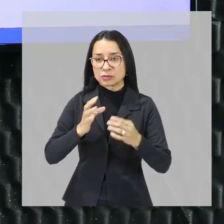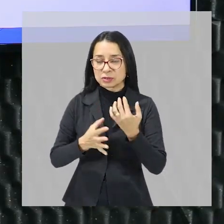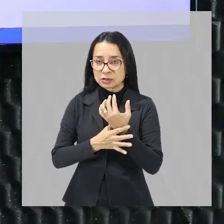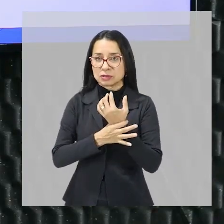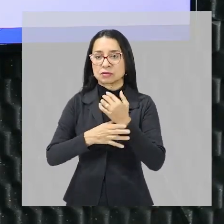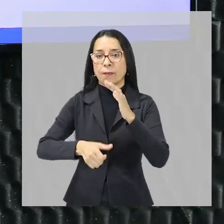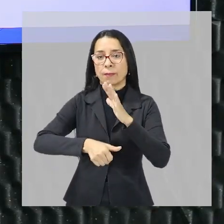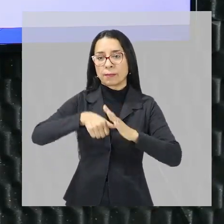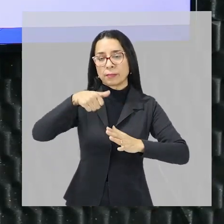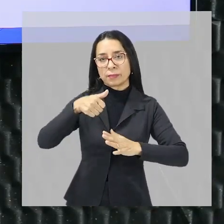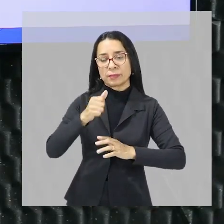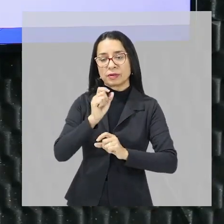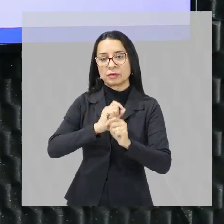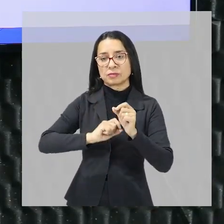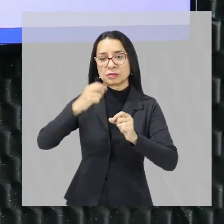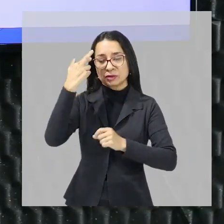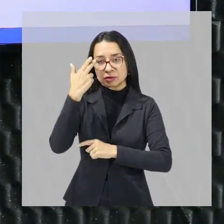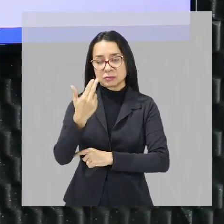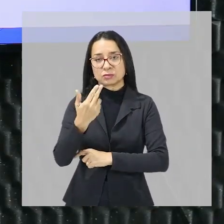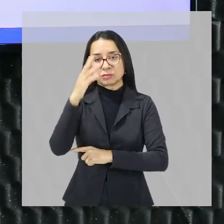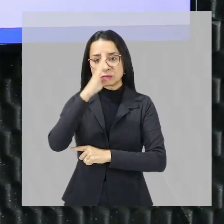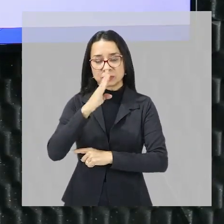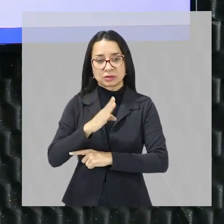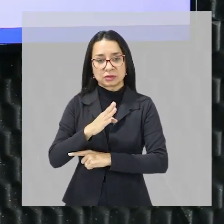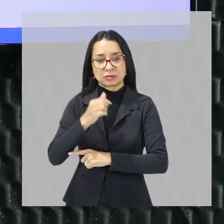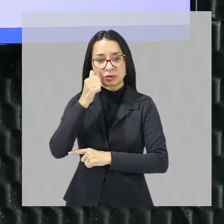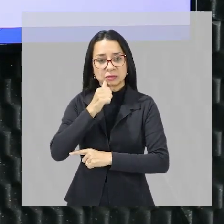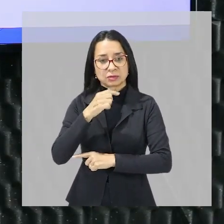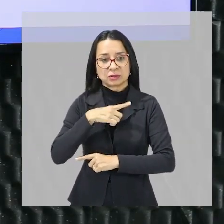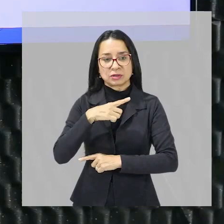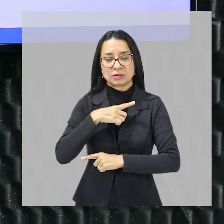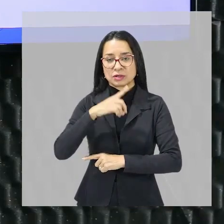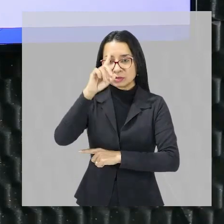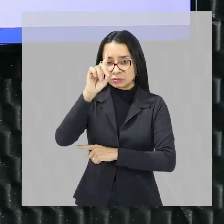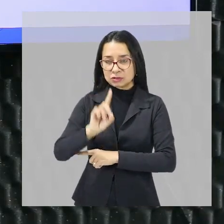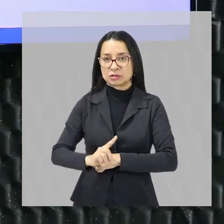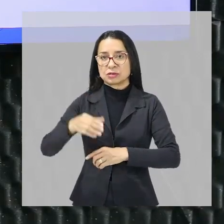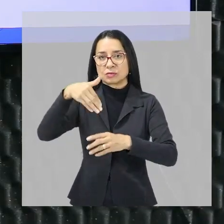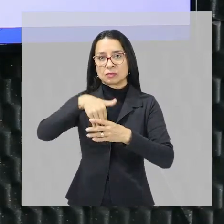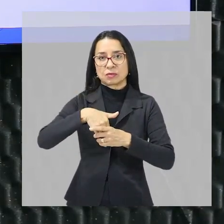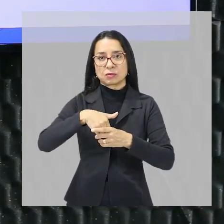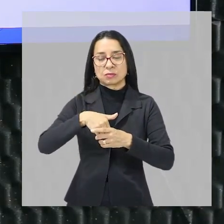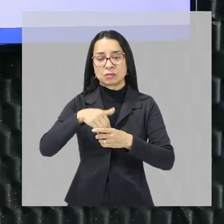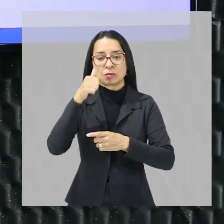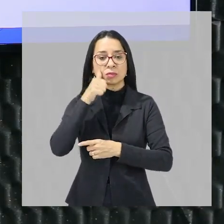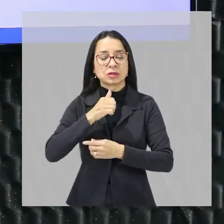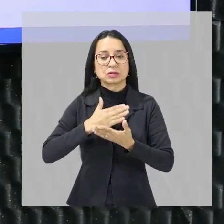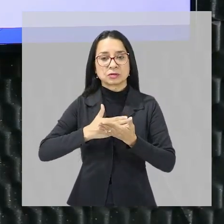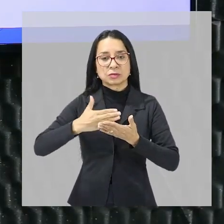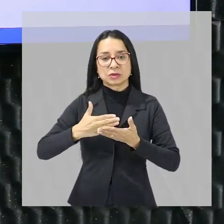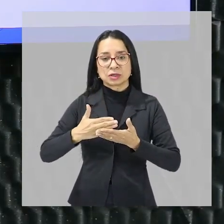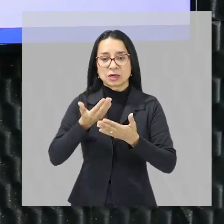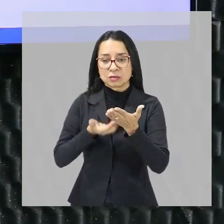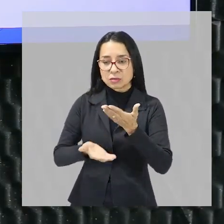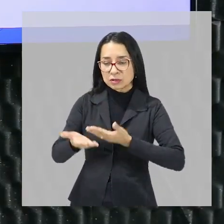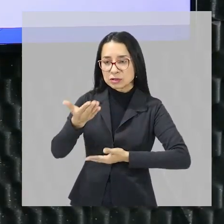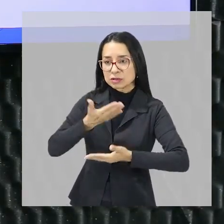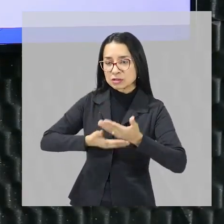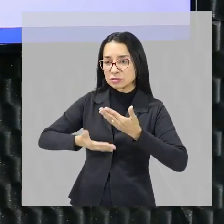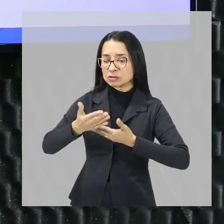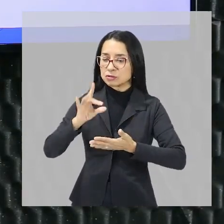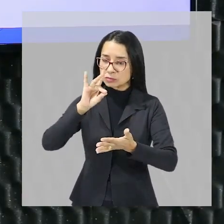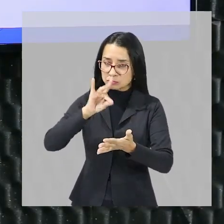na história do Brasil que as mulheres tivessem direito ao voto, ou seja, as mulheres começavam a participar de maneira